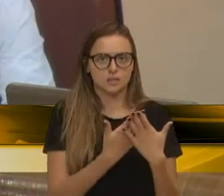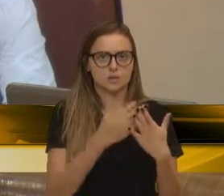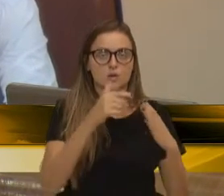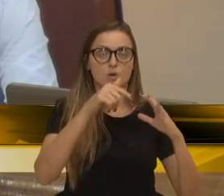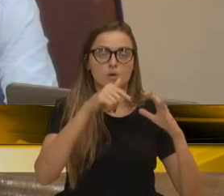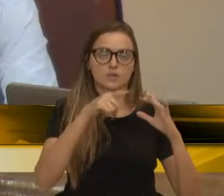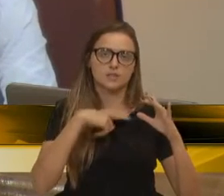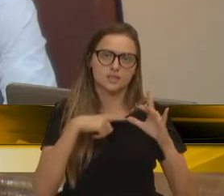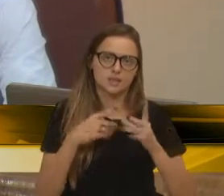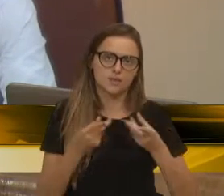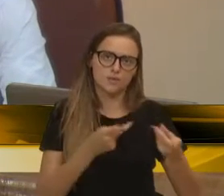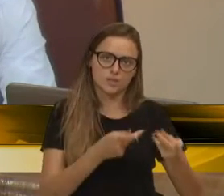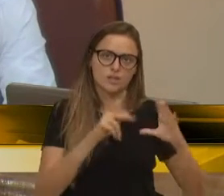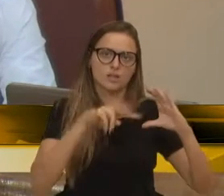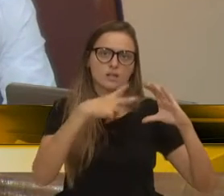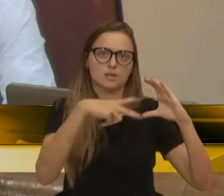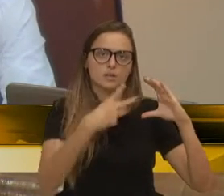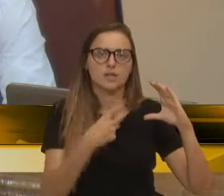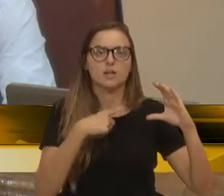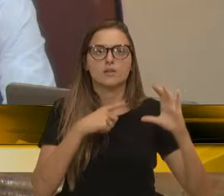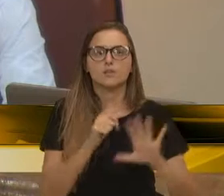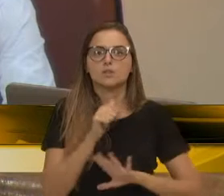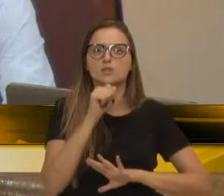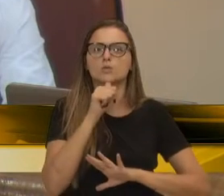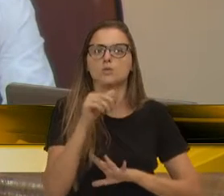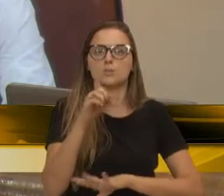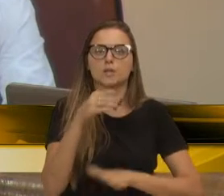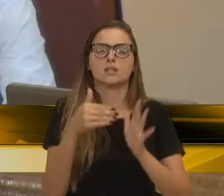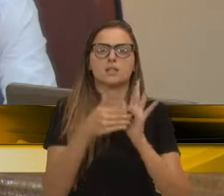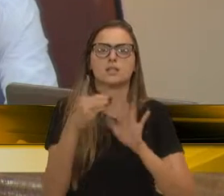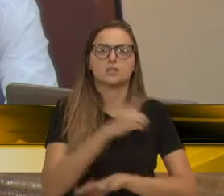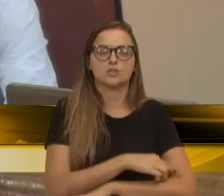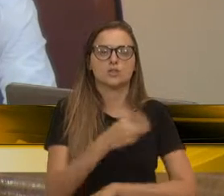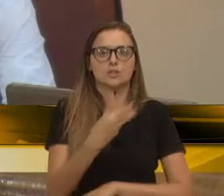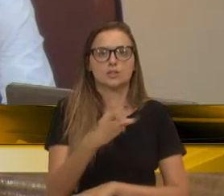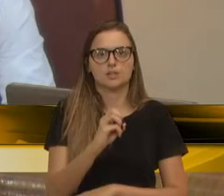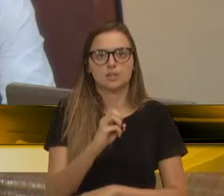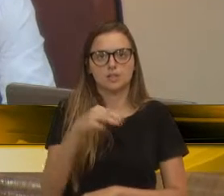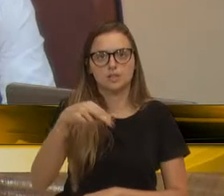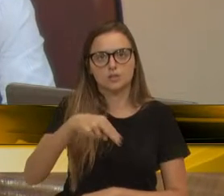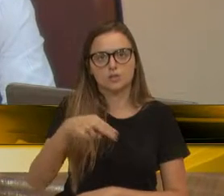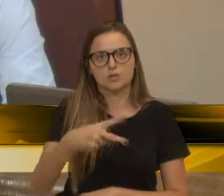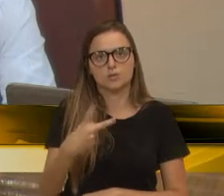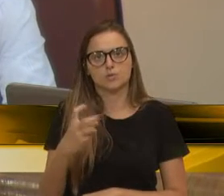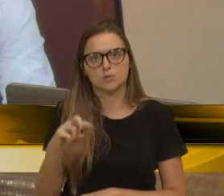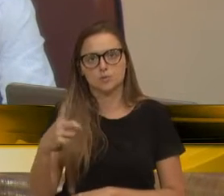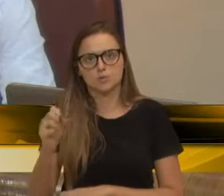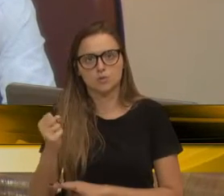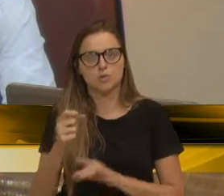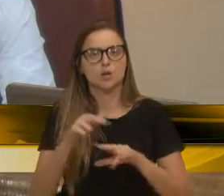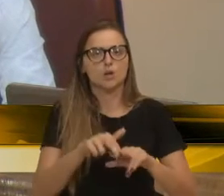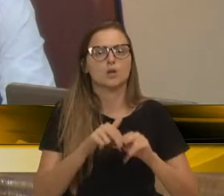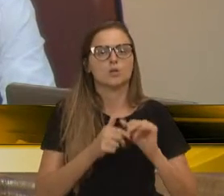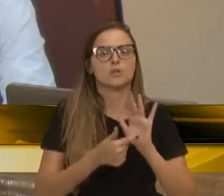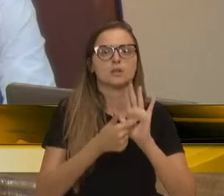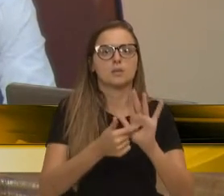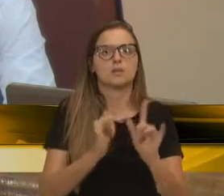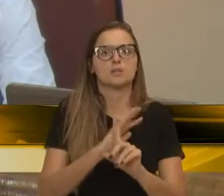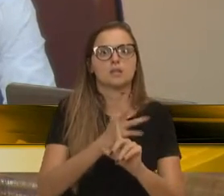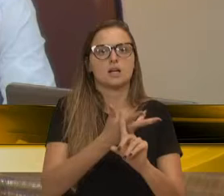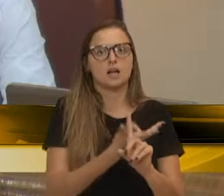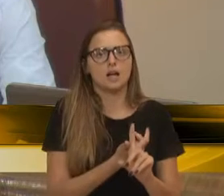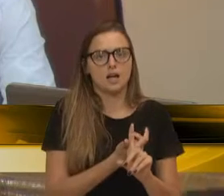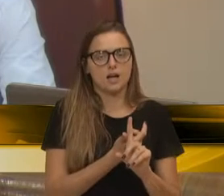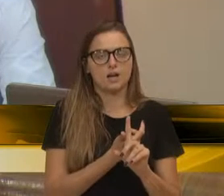vereadores fossem suspensas até o dia 30 de novembro 2018 por conta da mostra de arte santificados